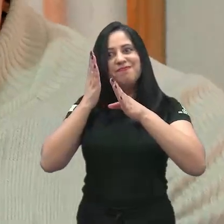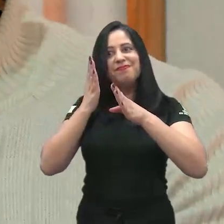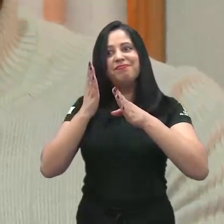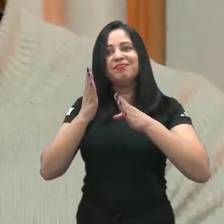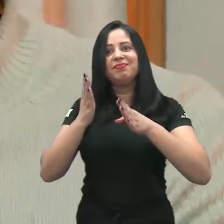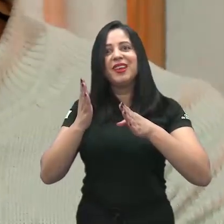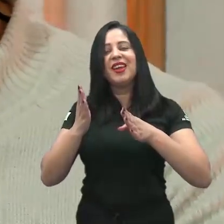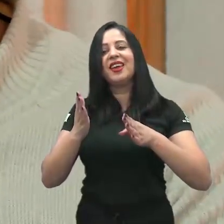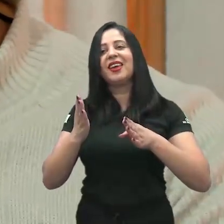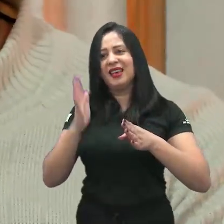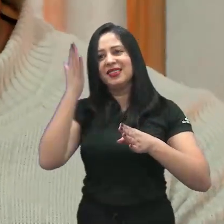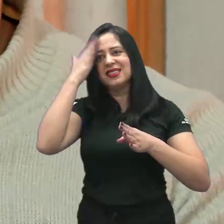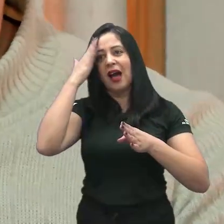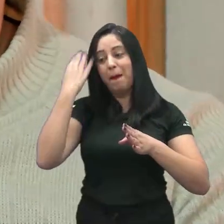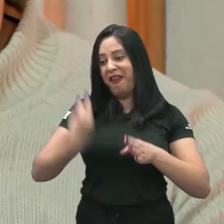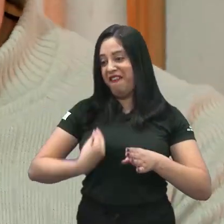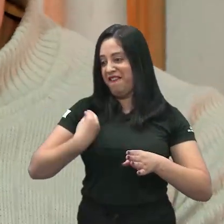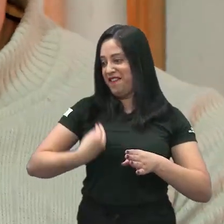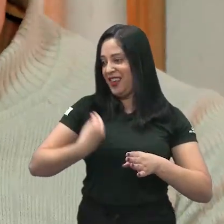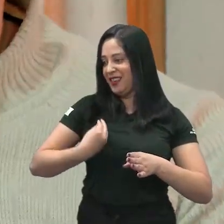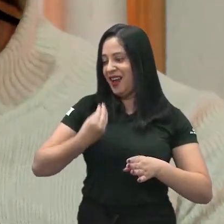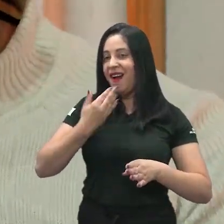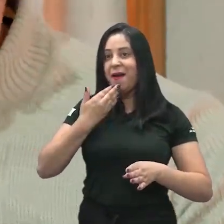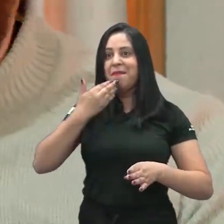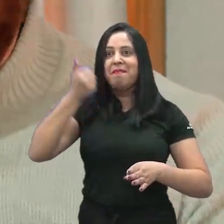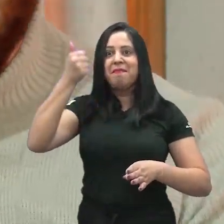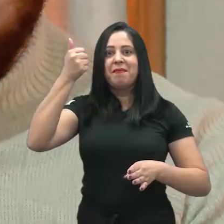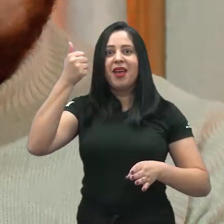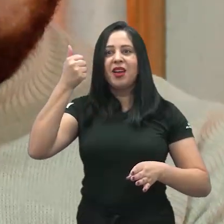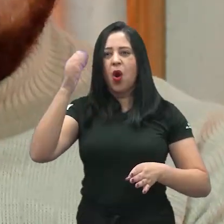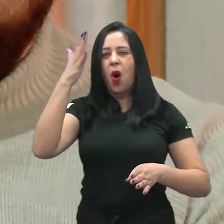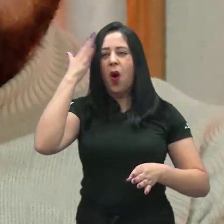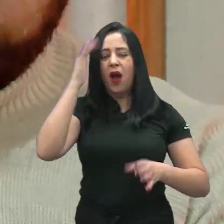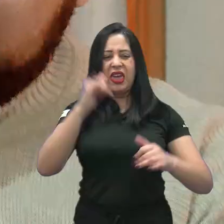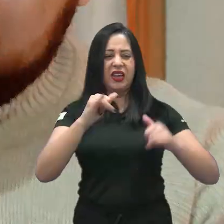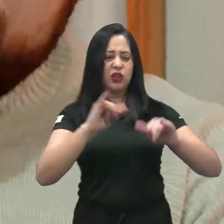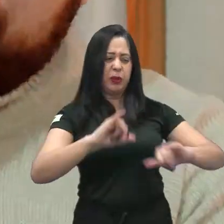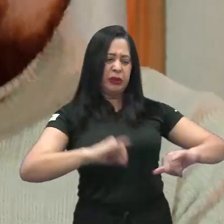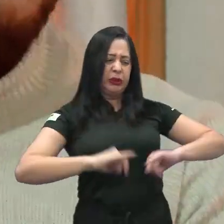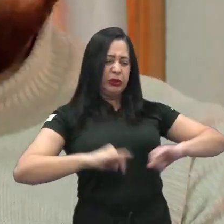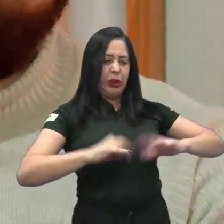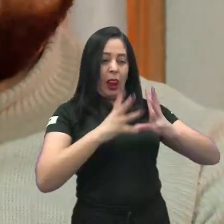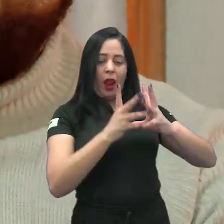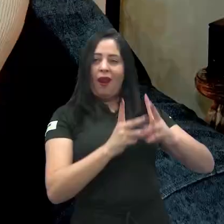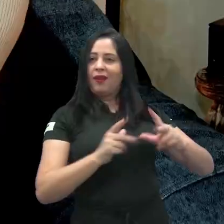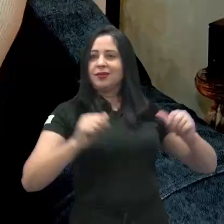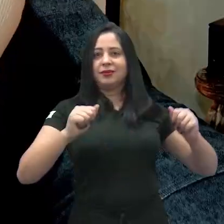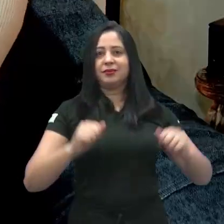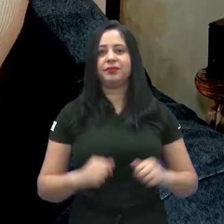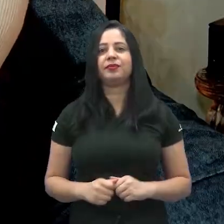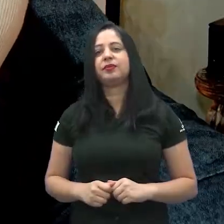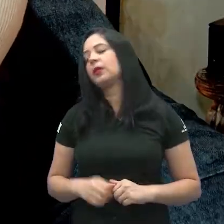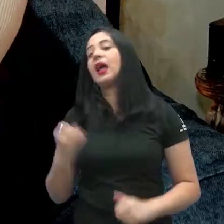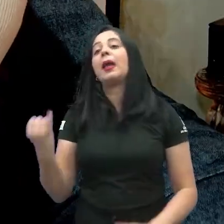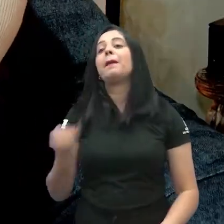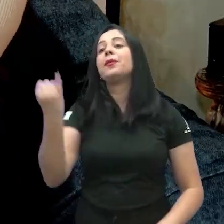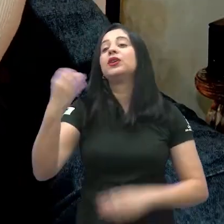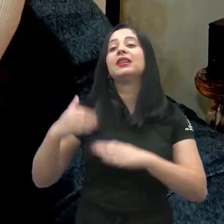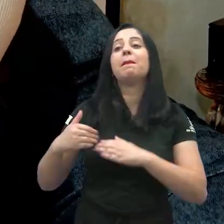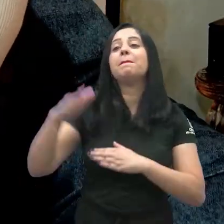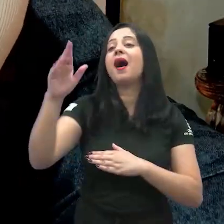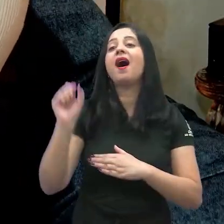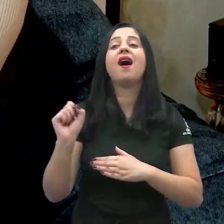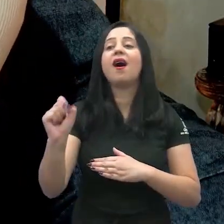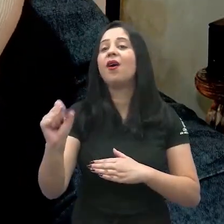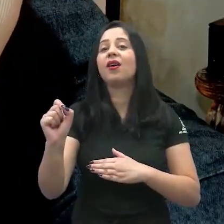que tirar esse peso de mim, sabe? De aliviar essa dor que eu sentia, foi através do trabalho voluntário. O mais importante de